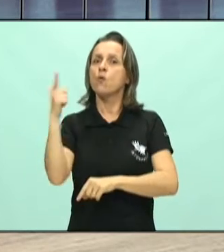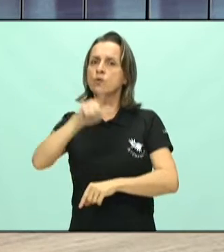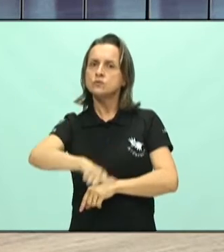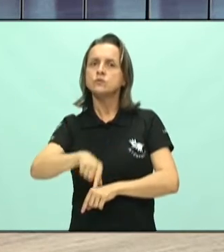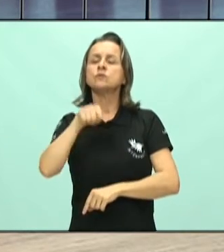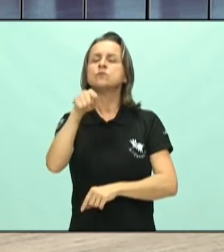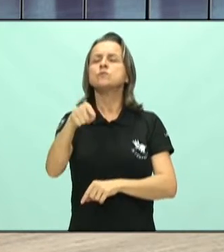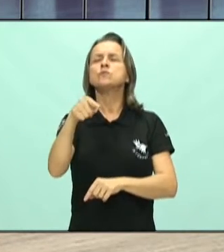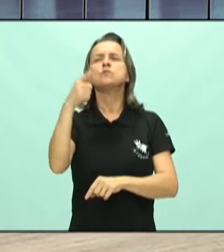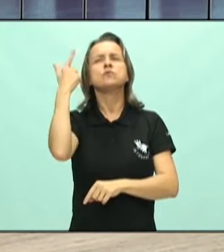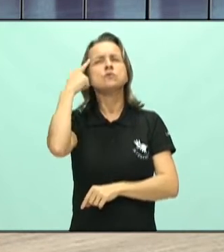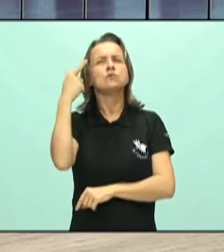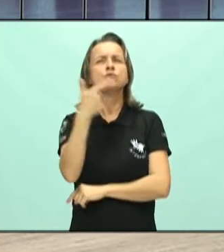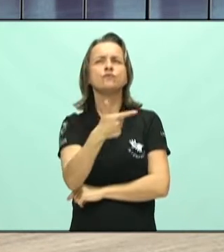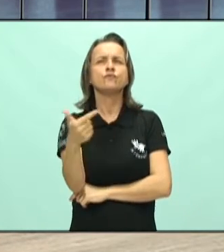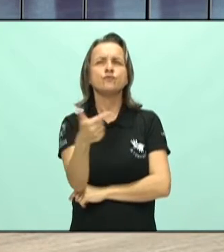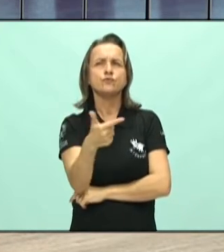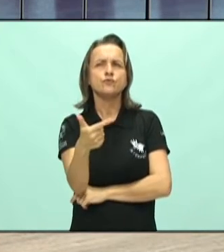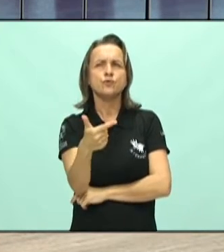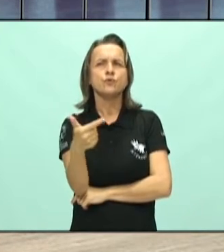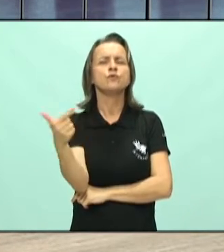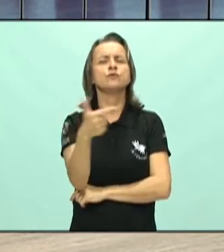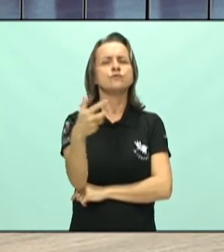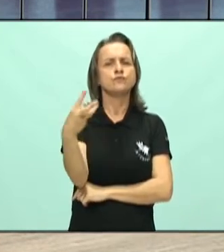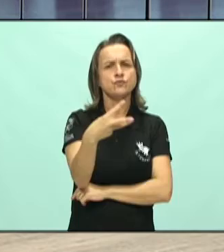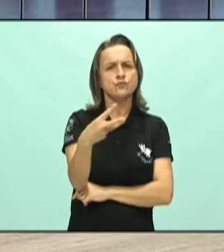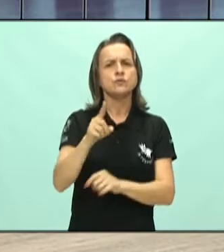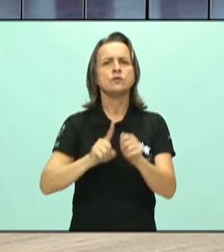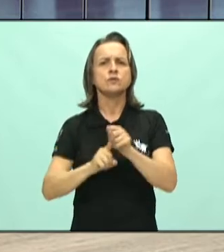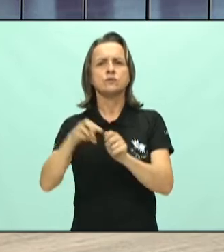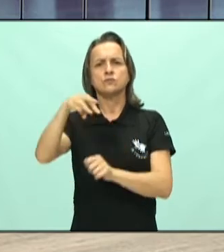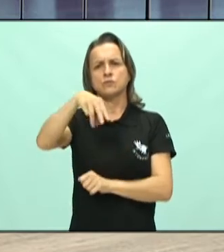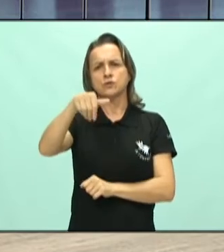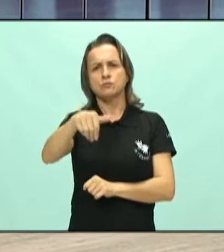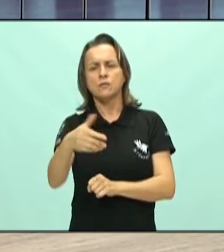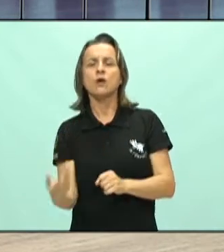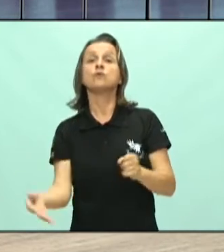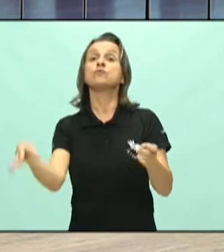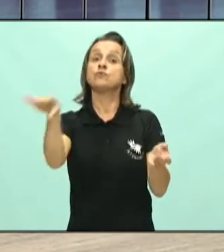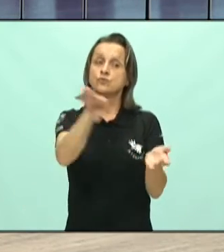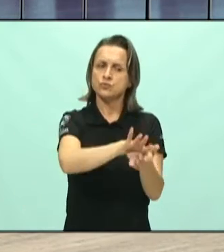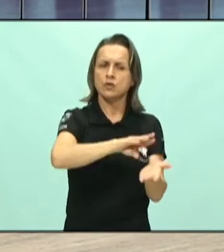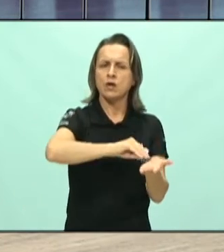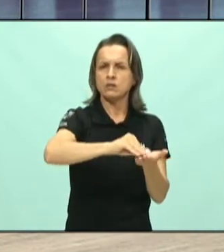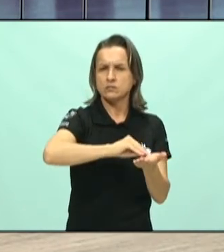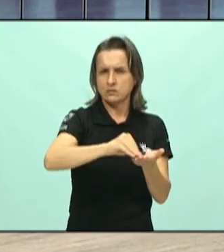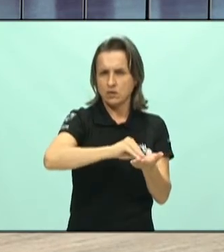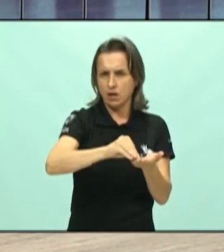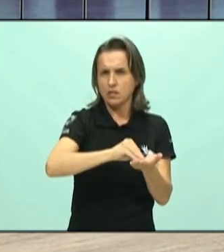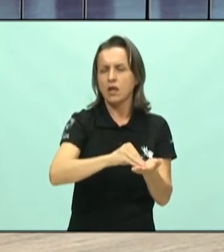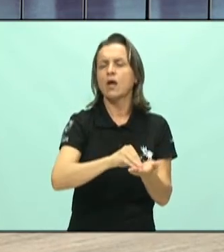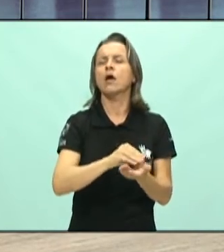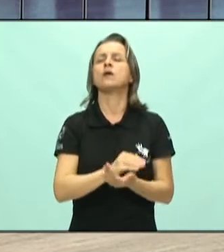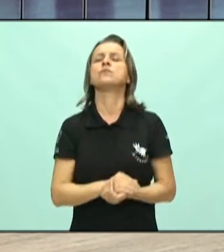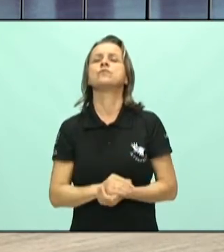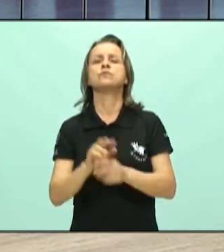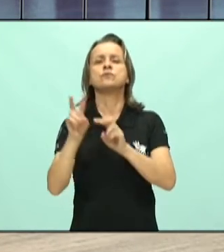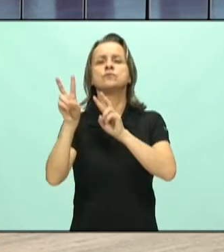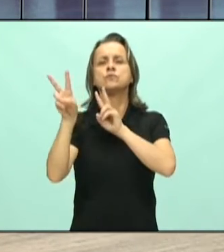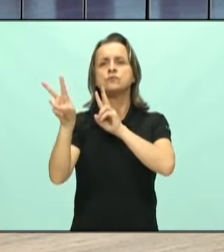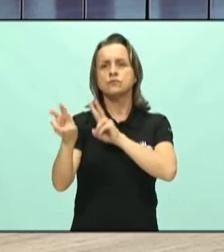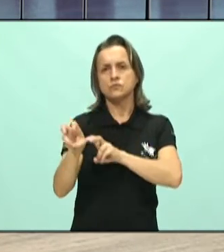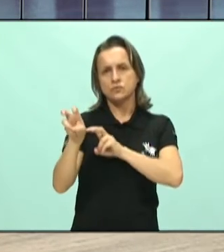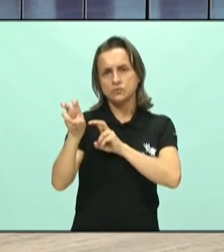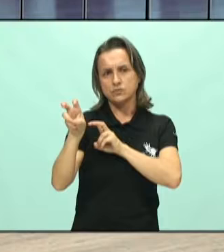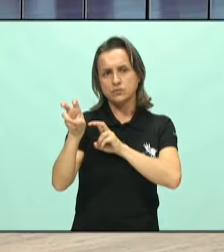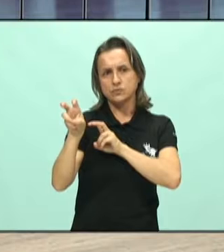eu acho que foi no dia 22, 23 de maio, fomos até o secretário da Fazenda, apresentamos as nossas preocupações, conseguimos